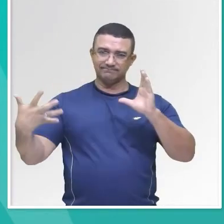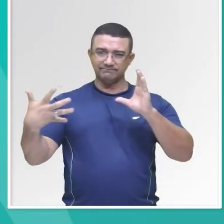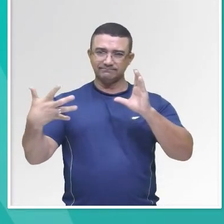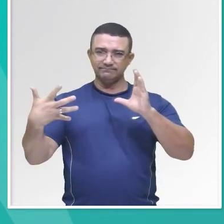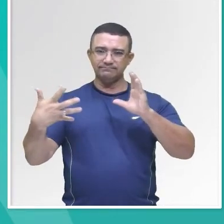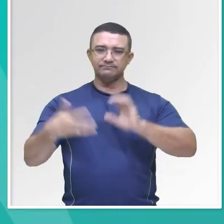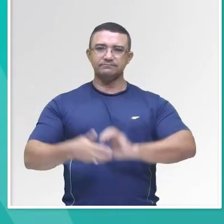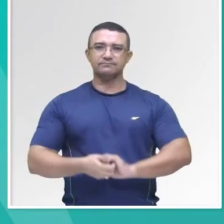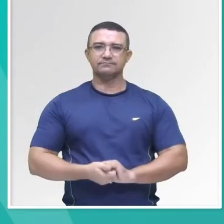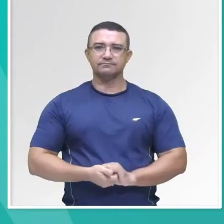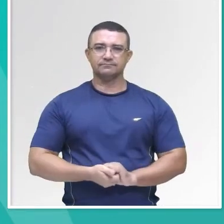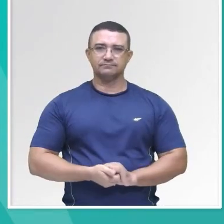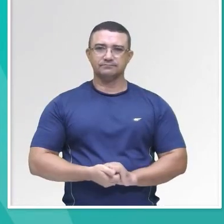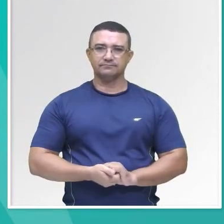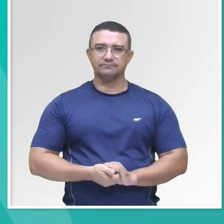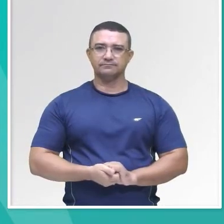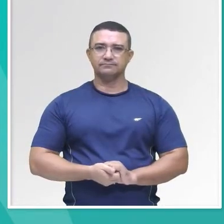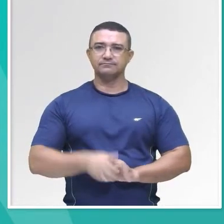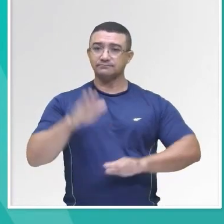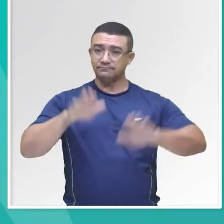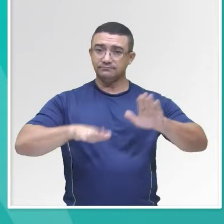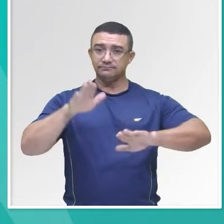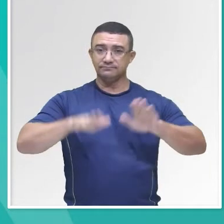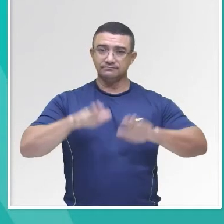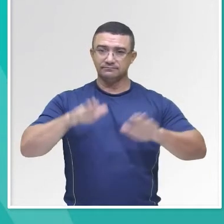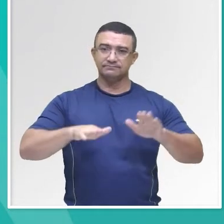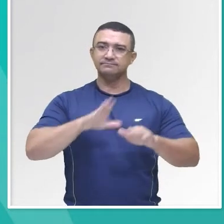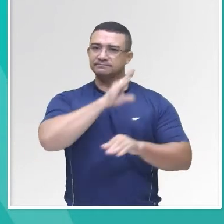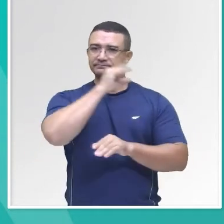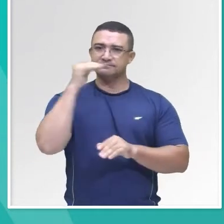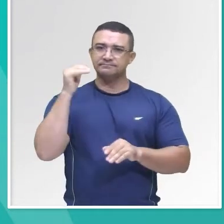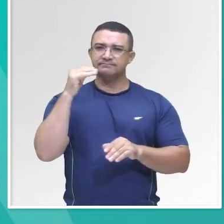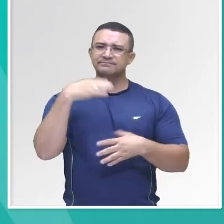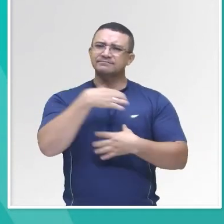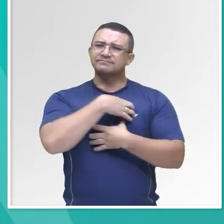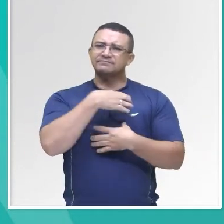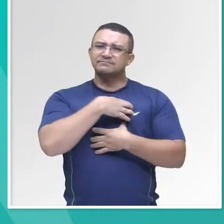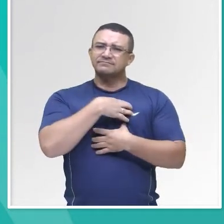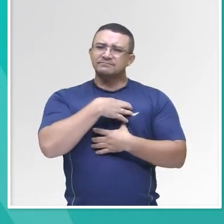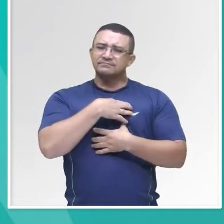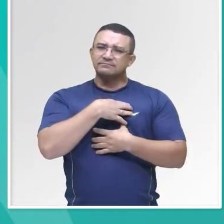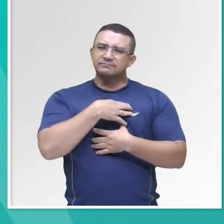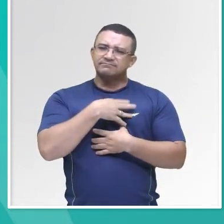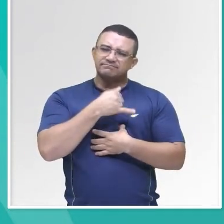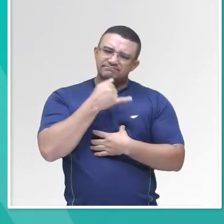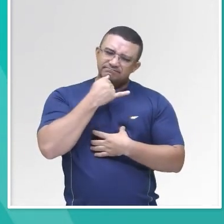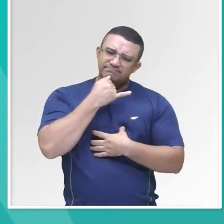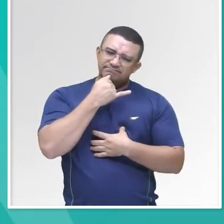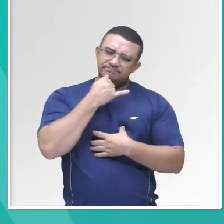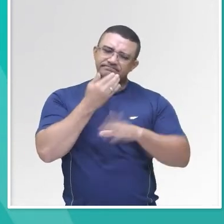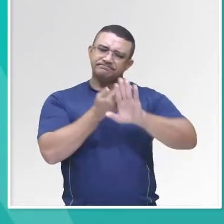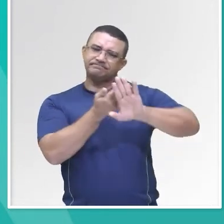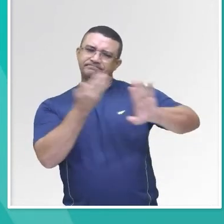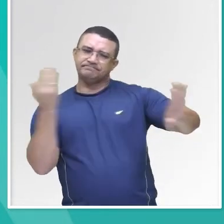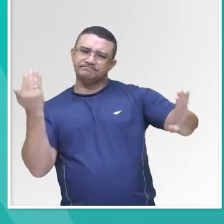apatia, passividade, individualismo, distanciamento nas